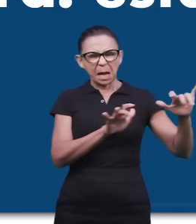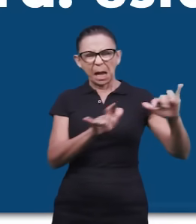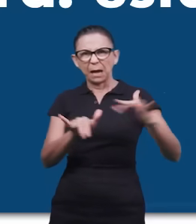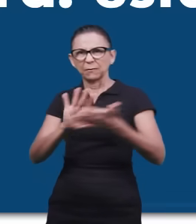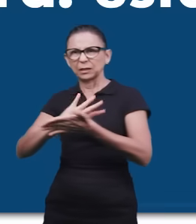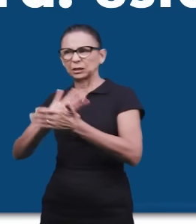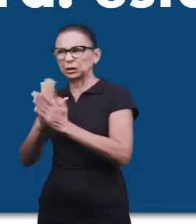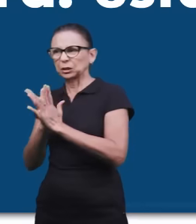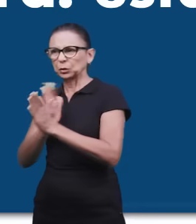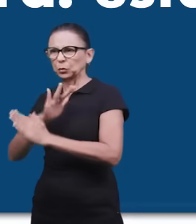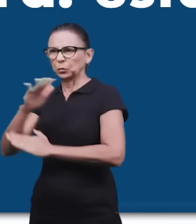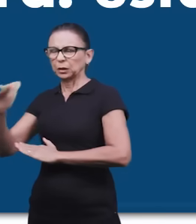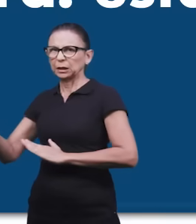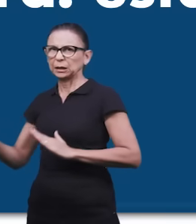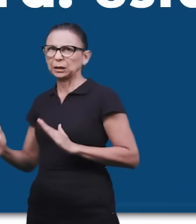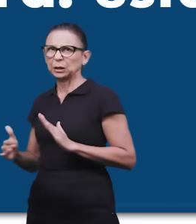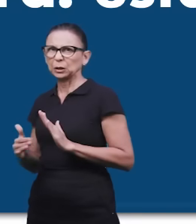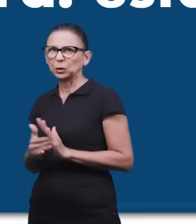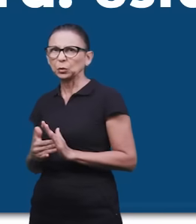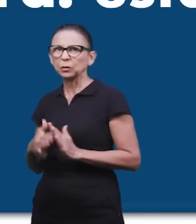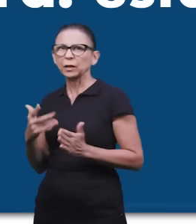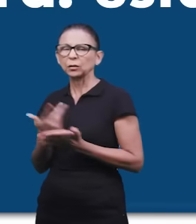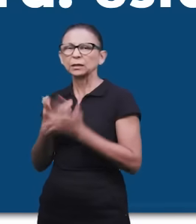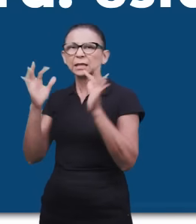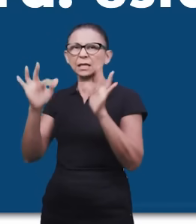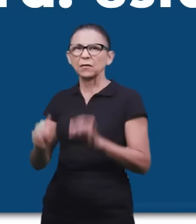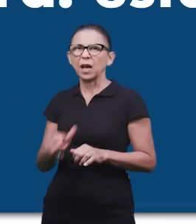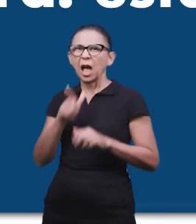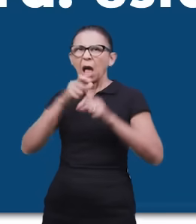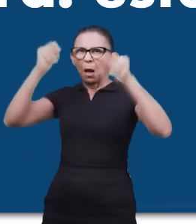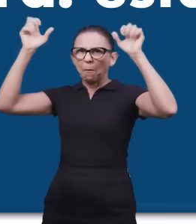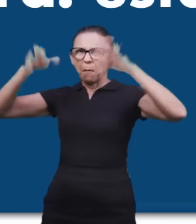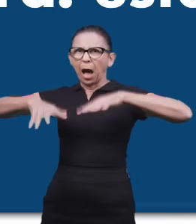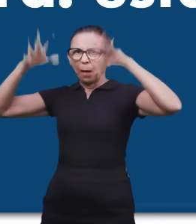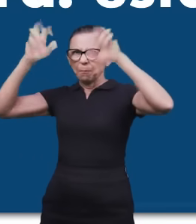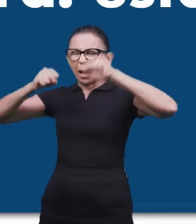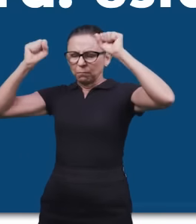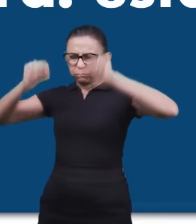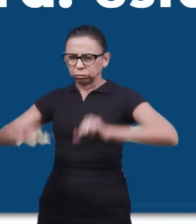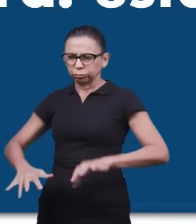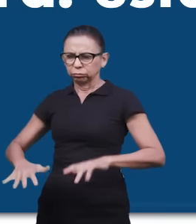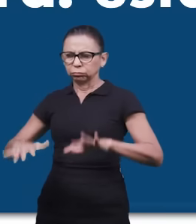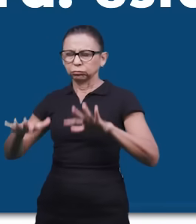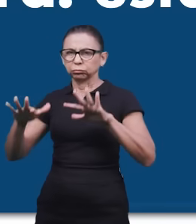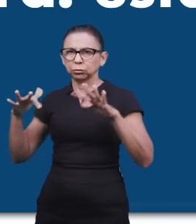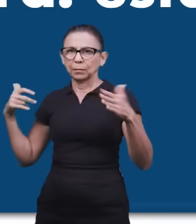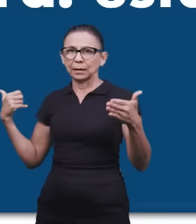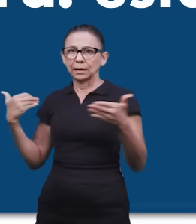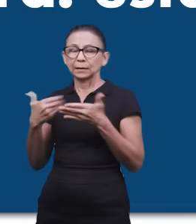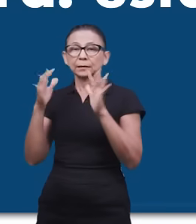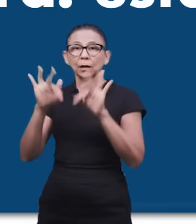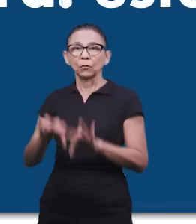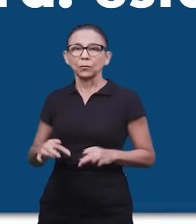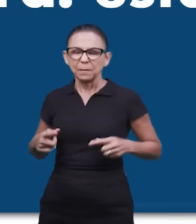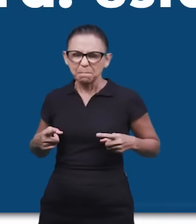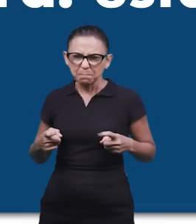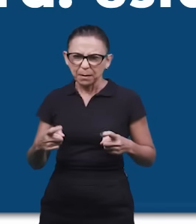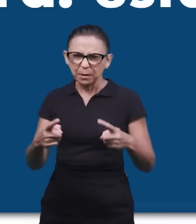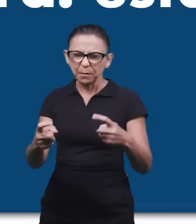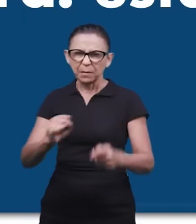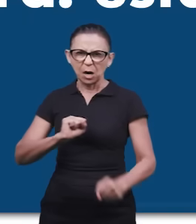santuário, e o seu fim será como uma inundação, e até ao fim haverá guerra, estão